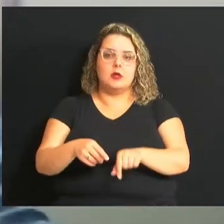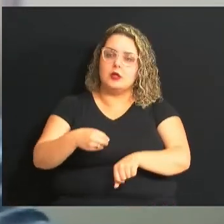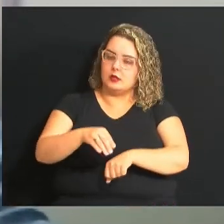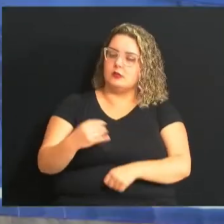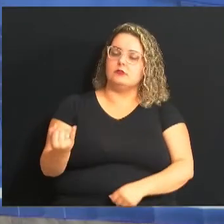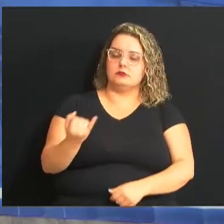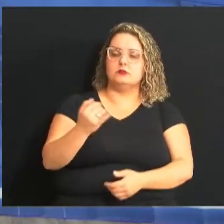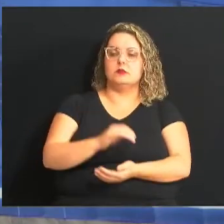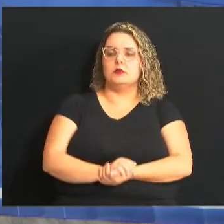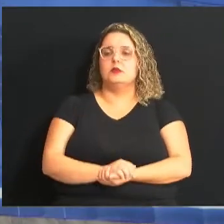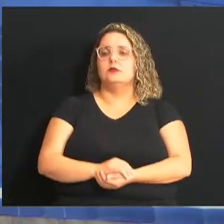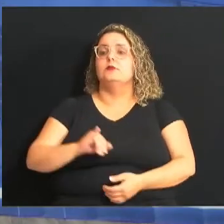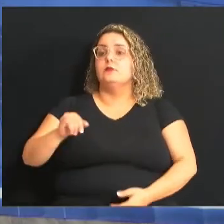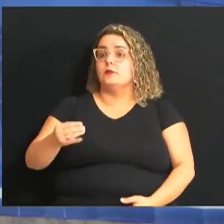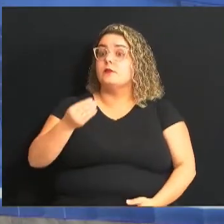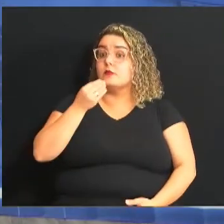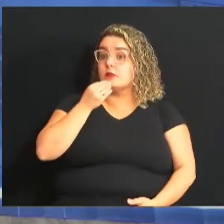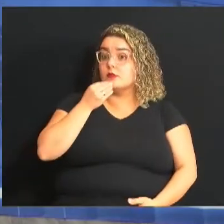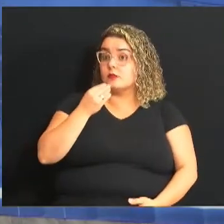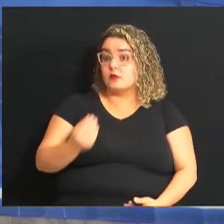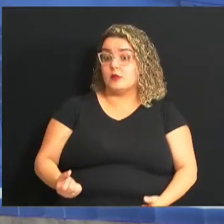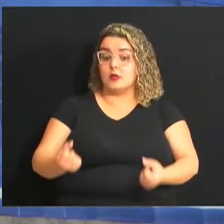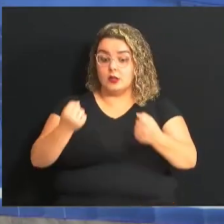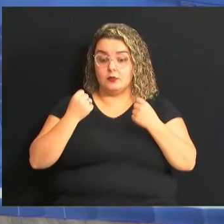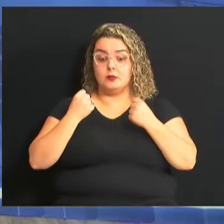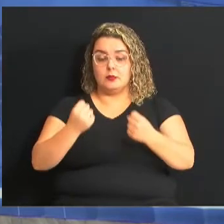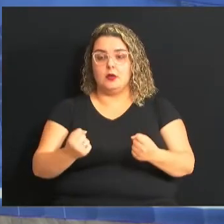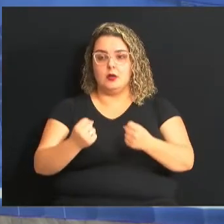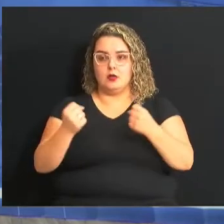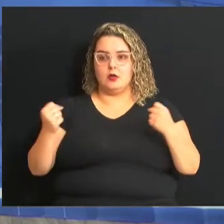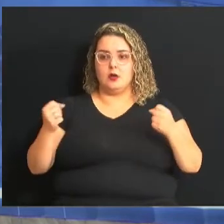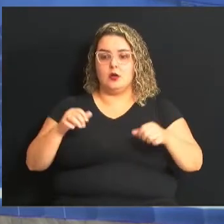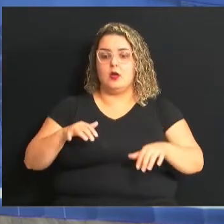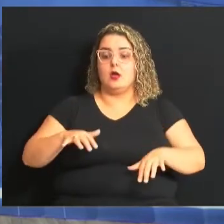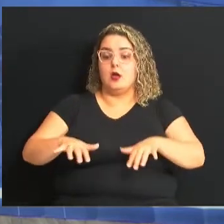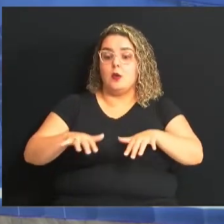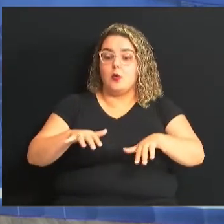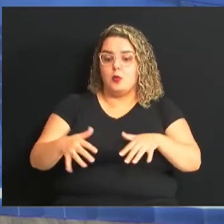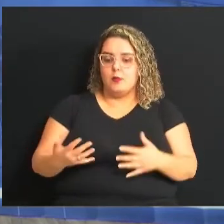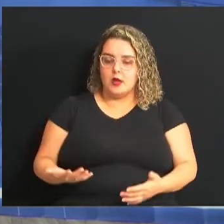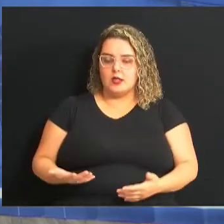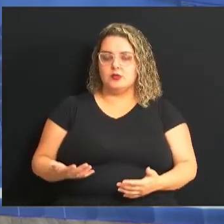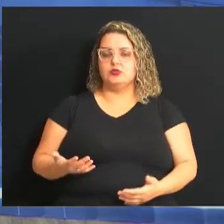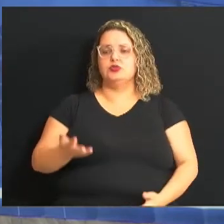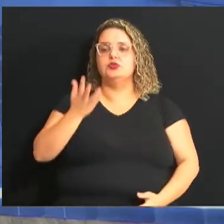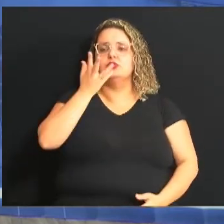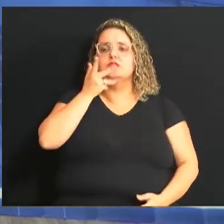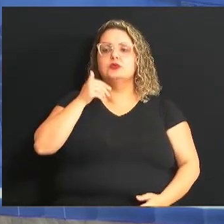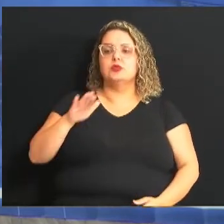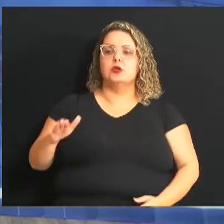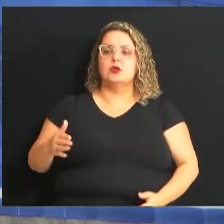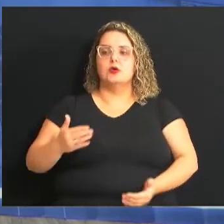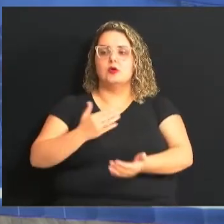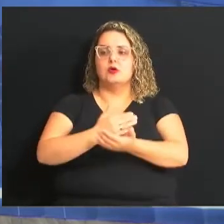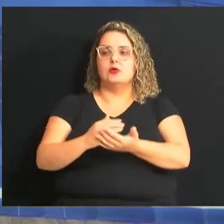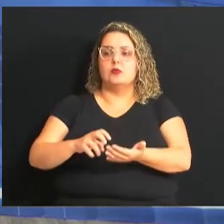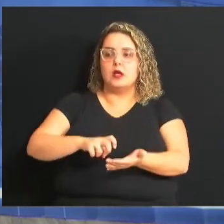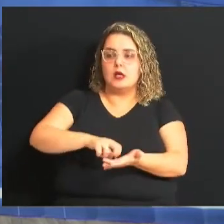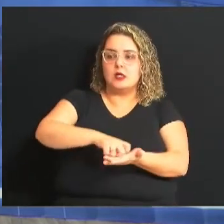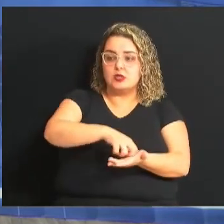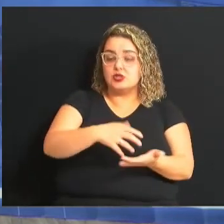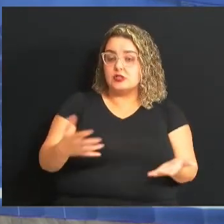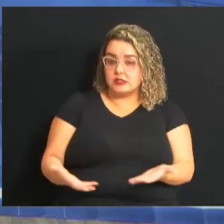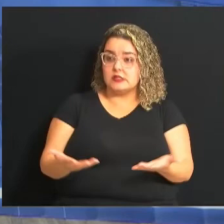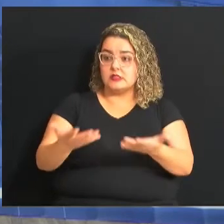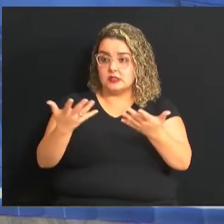Nesse gancho aí, a atividade física, o mexer, né, a criança começou a engatinhar, já incentiva, né?